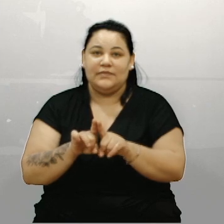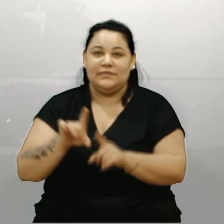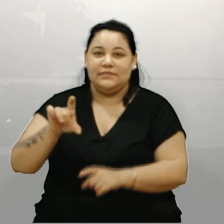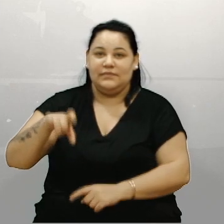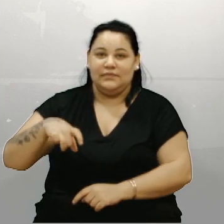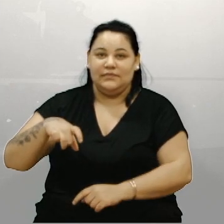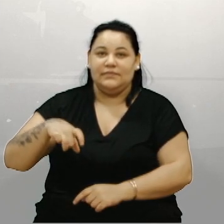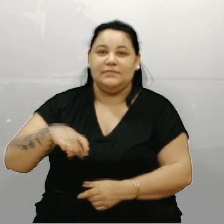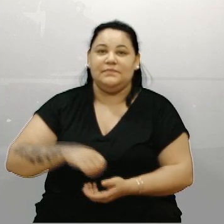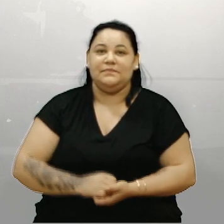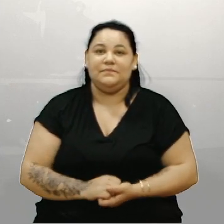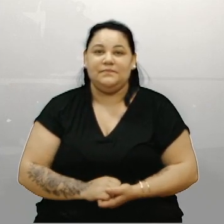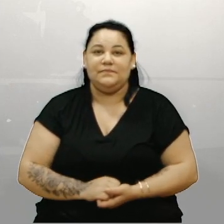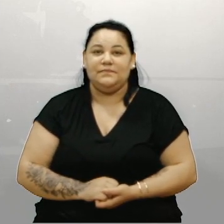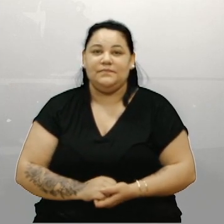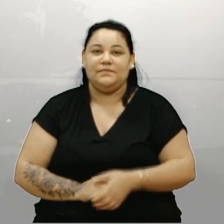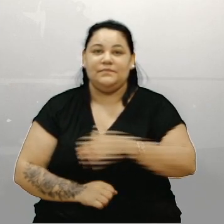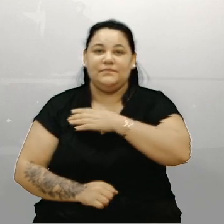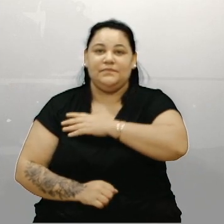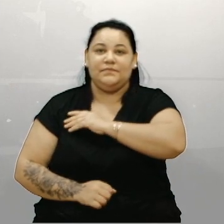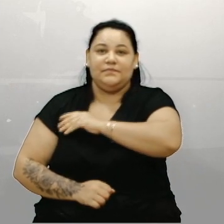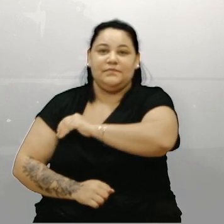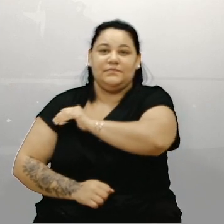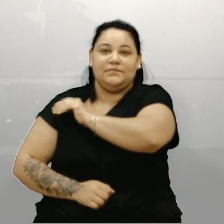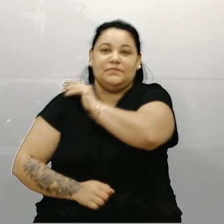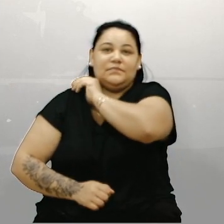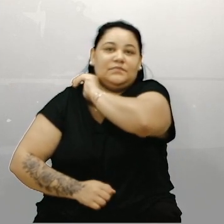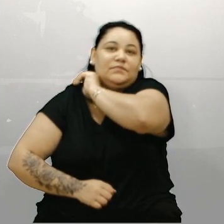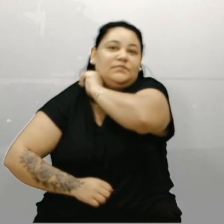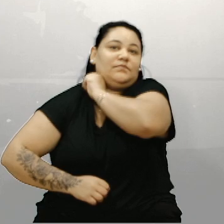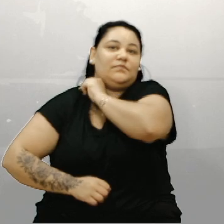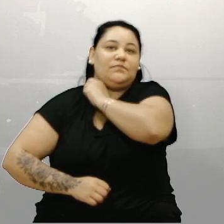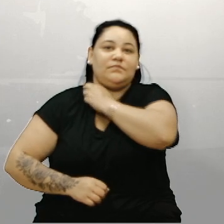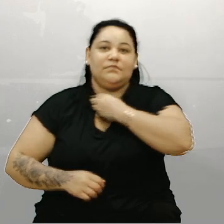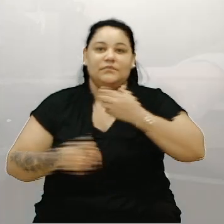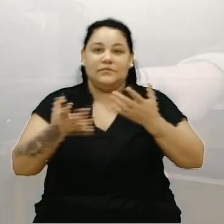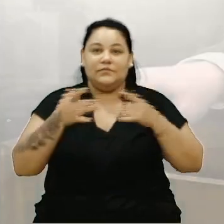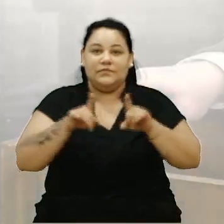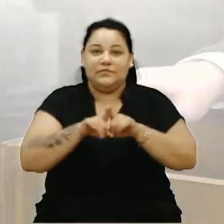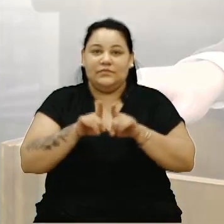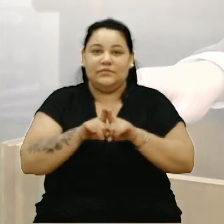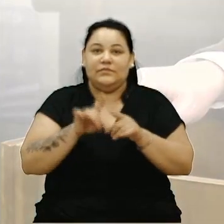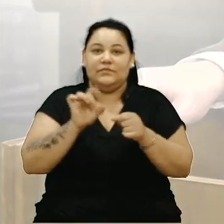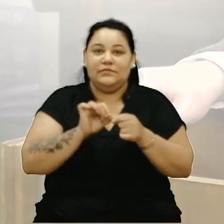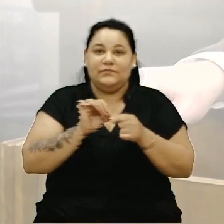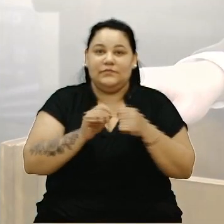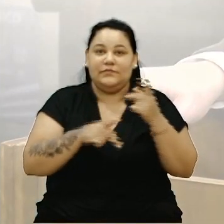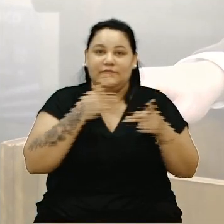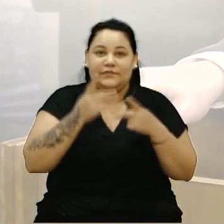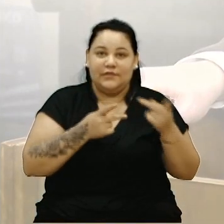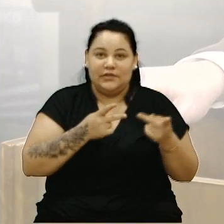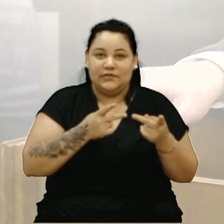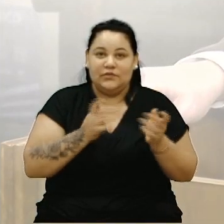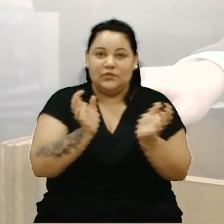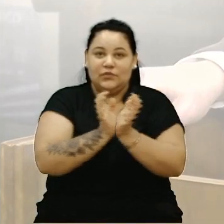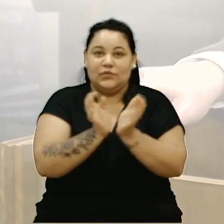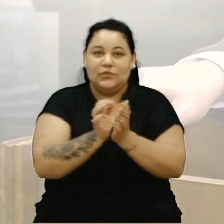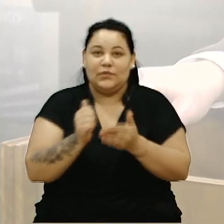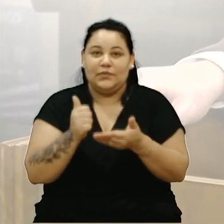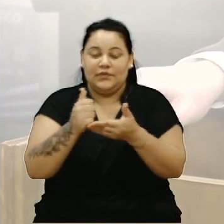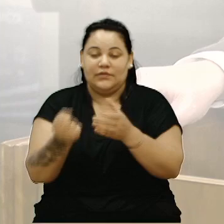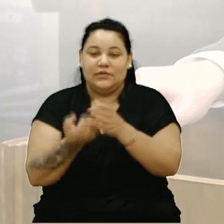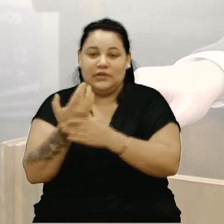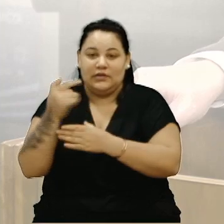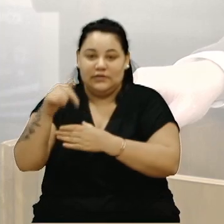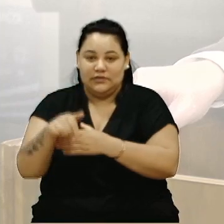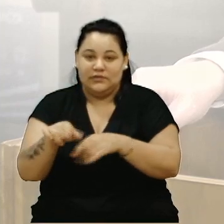artesão. Gostaria também de tecer comentários sobre a frente parlamentar aprovada e criada por esta casa,